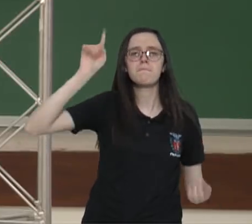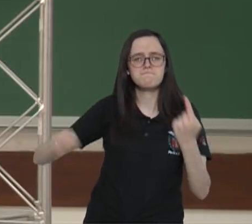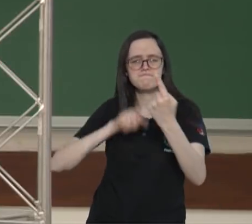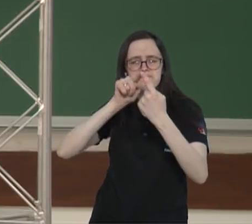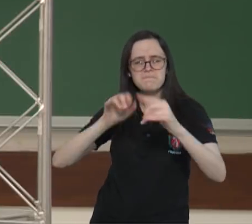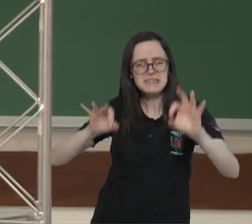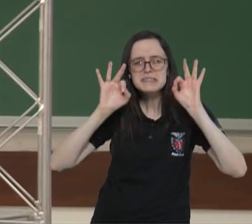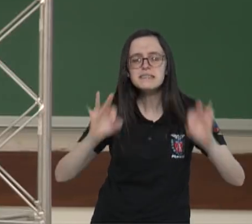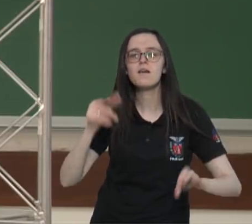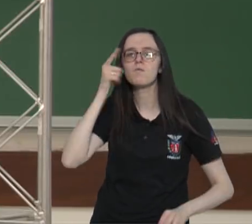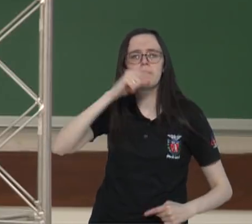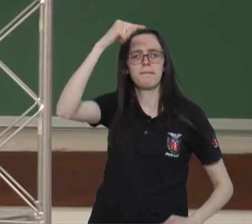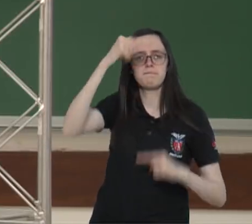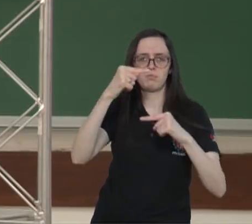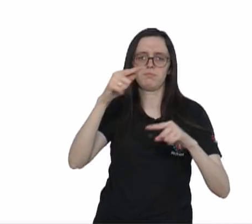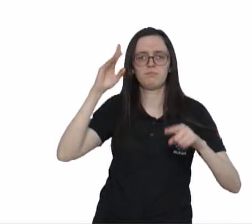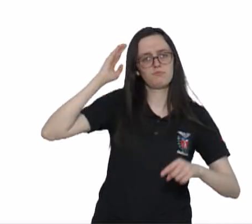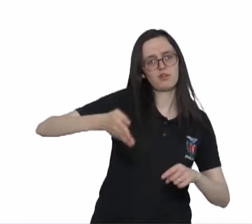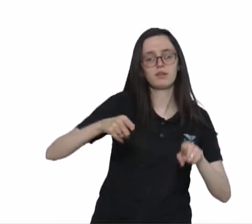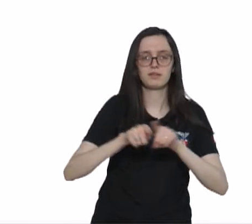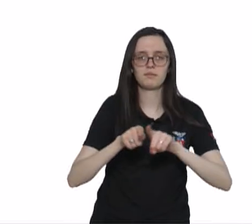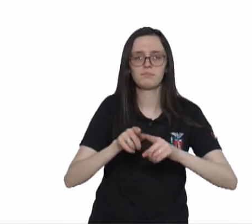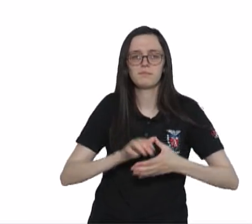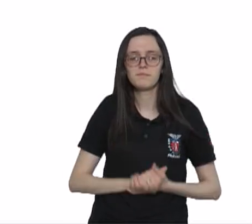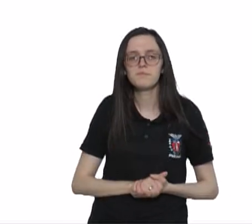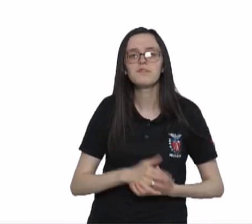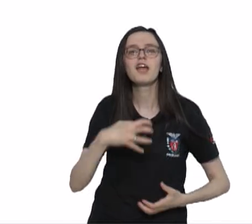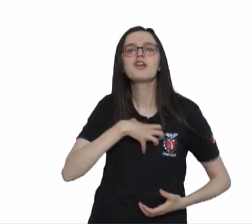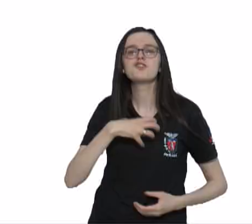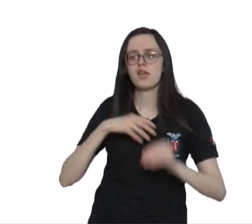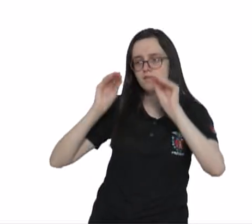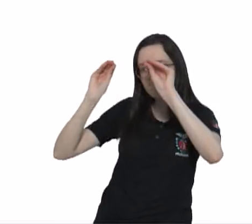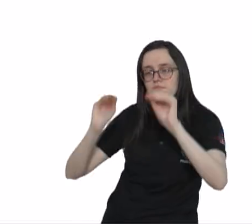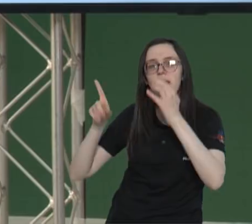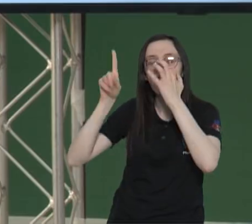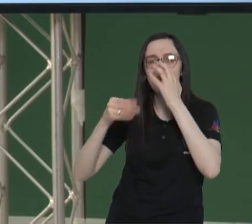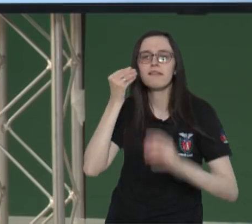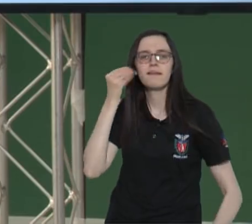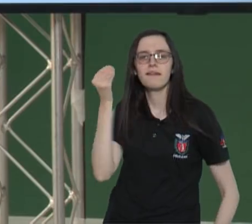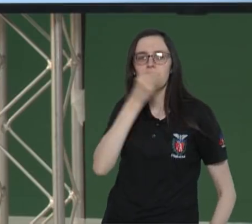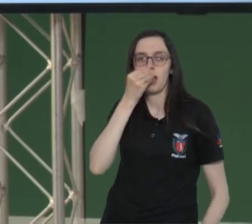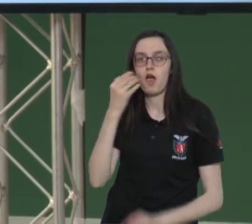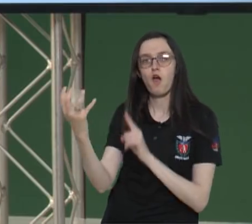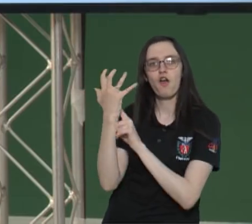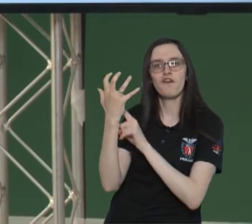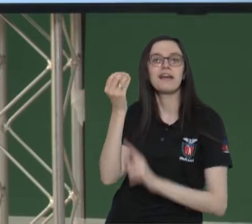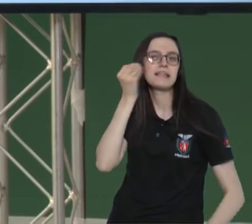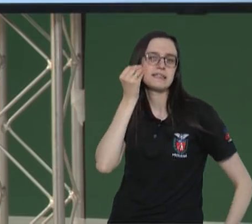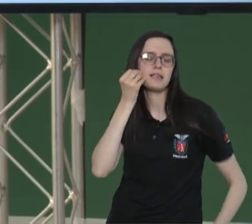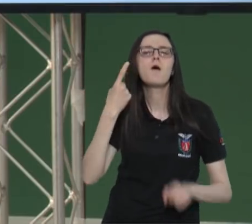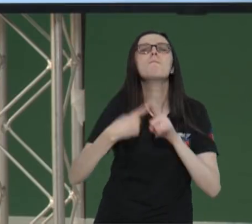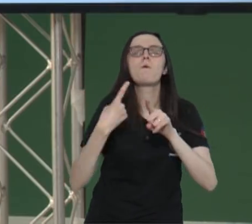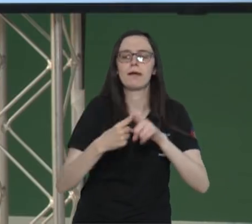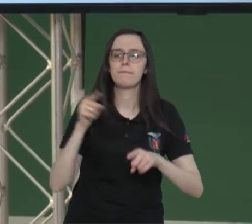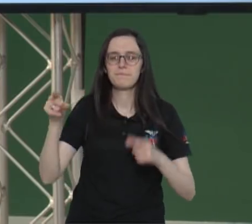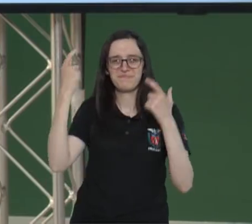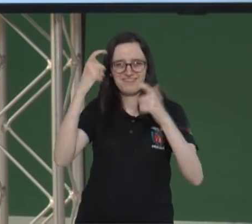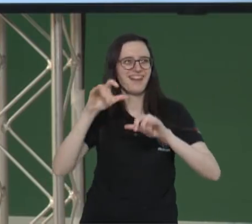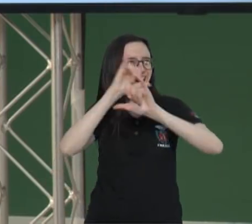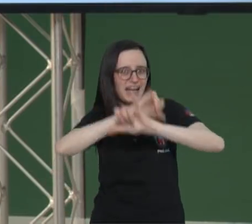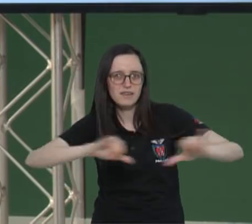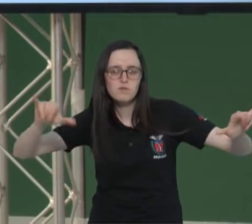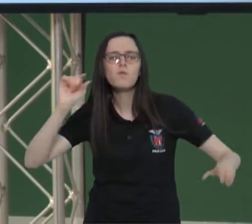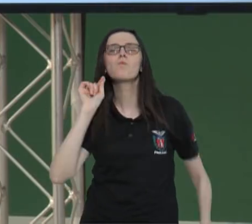possível, né? Diretos e curtos. A linguagem é persuasiva. Por quê? Os classificados, eles servem para, como